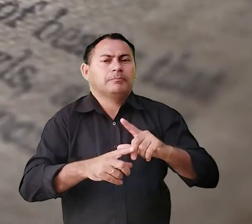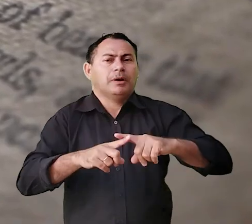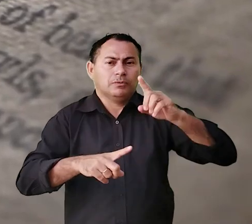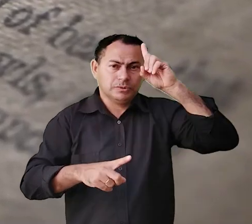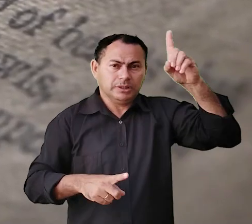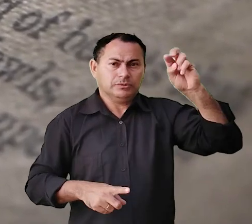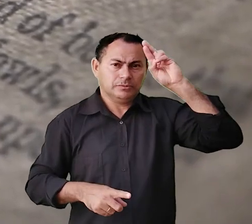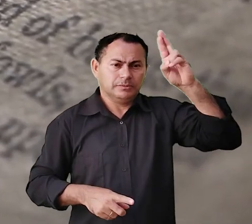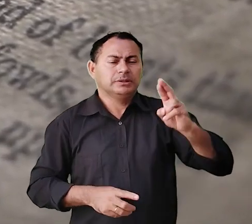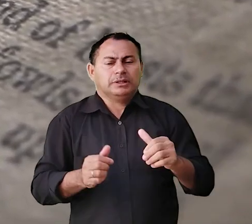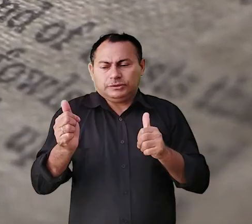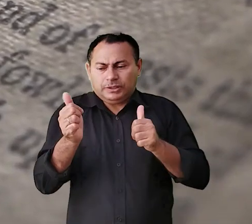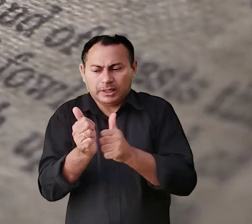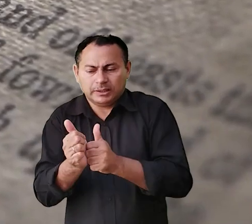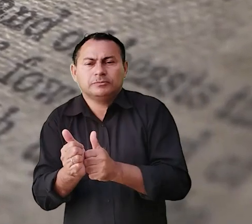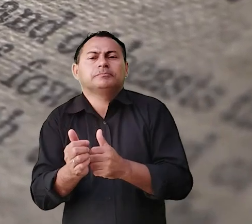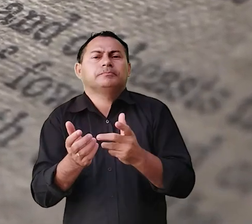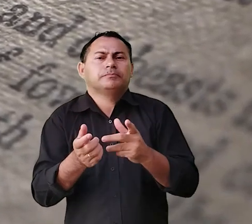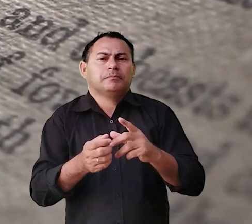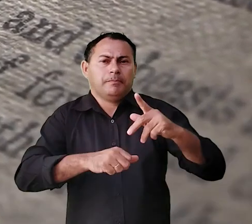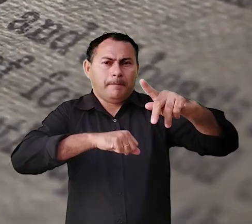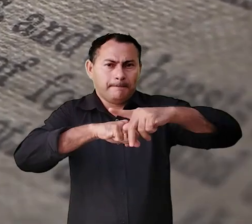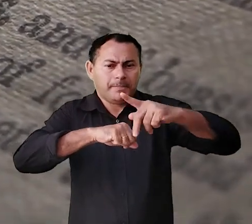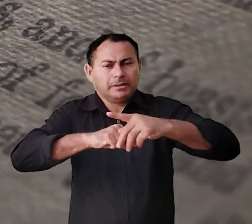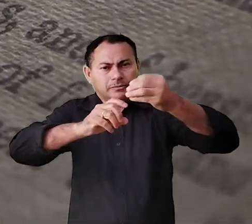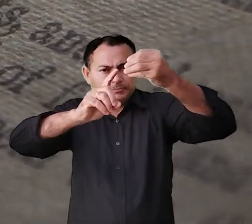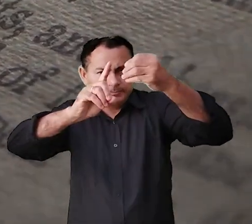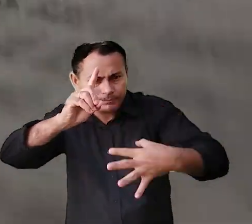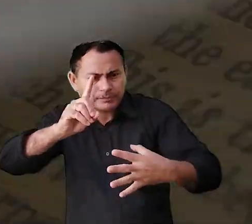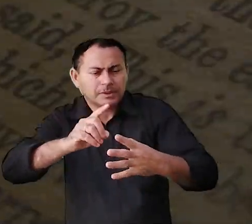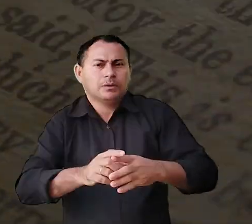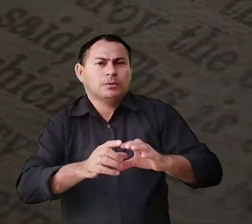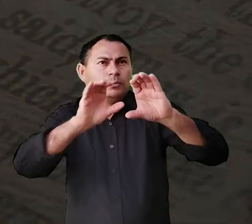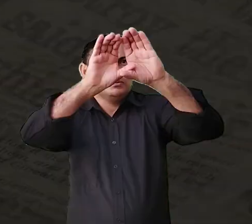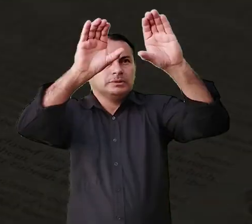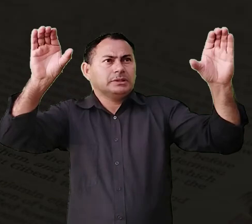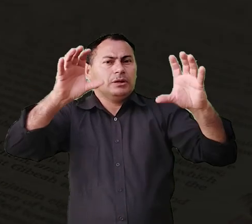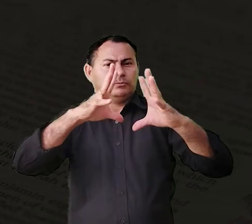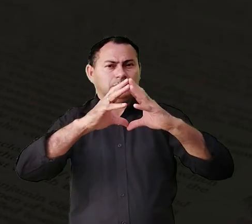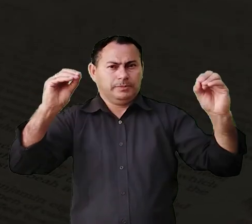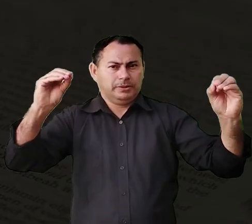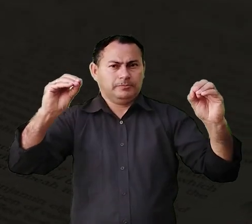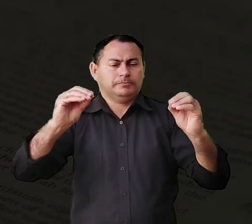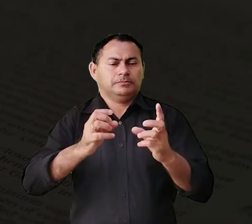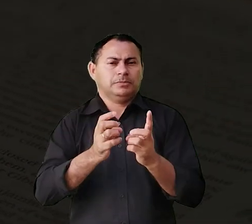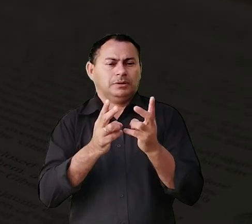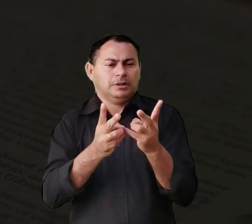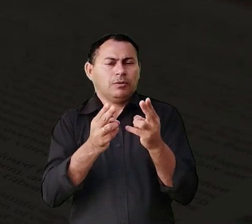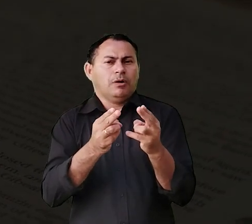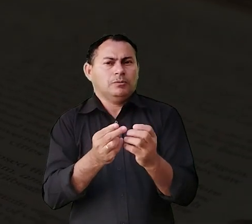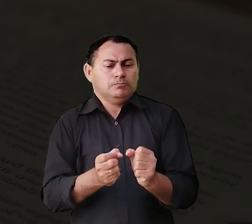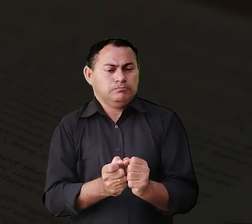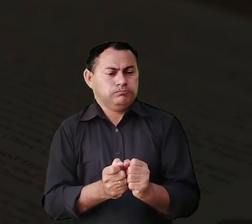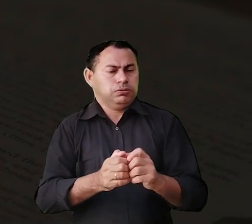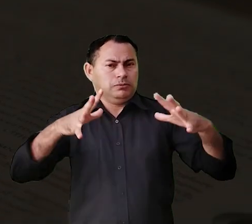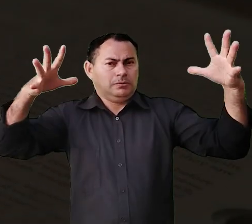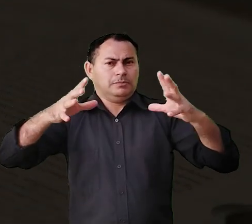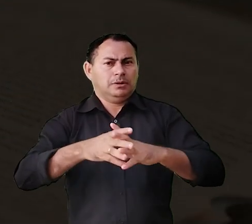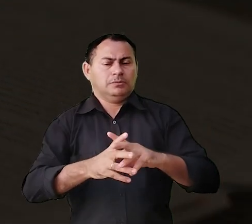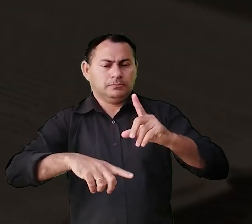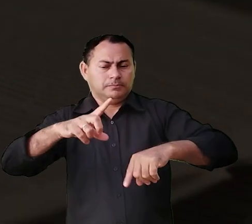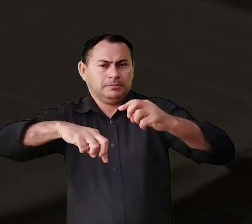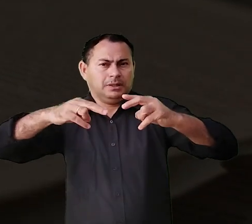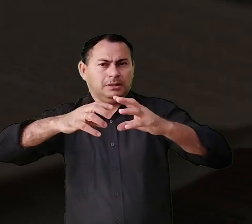diz: mas o dia do Senhor está chegando. Pedro descreve assim: os céus desaparecerão com um grande